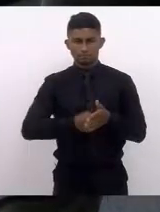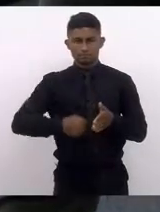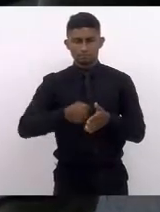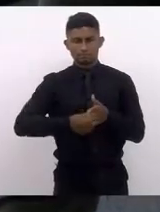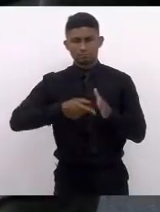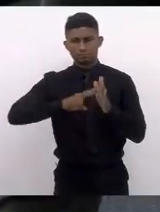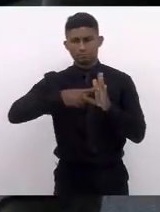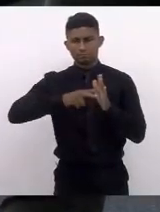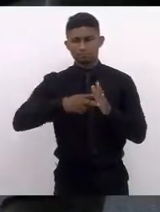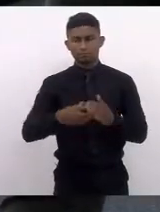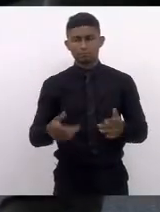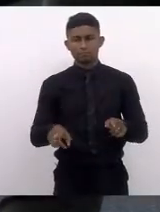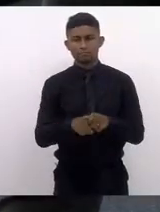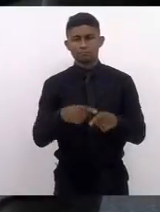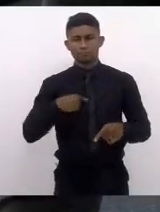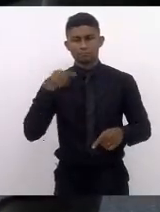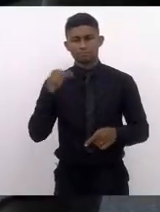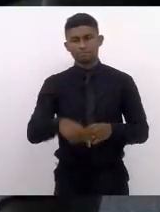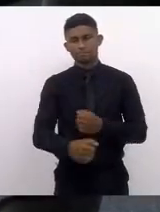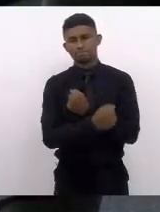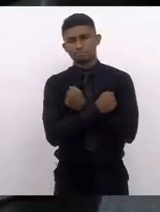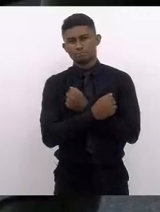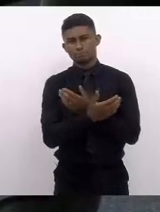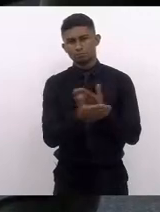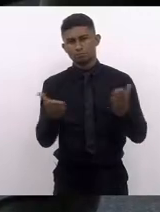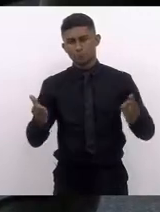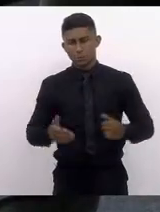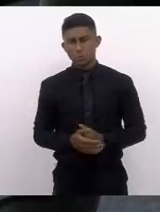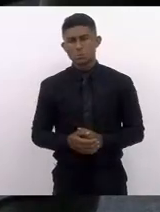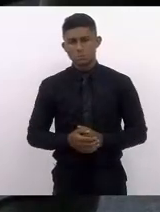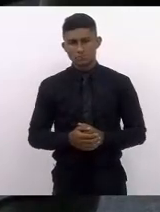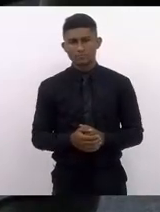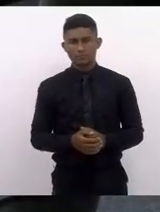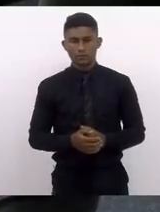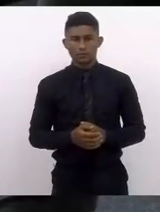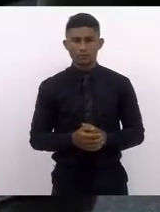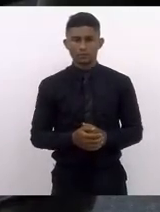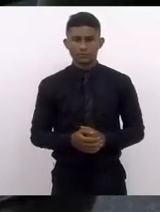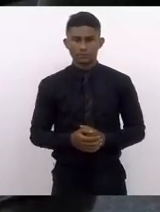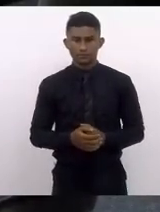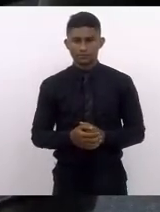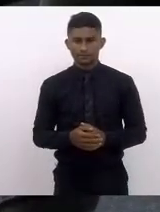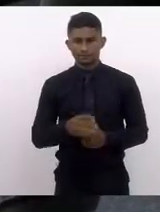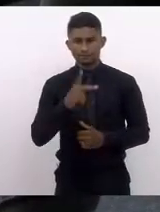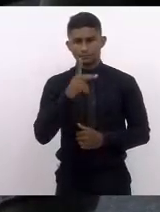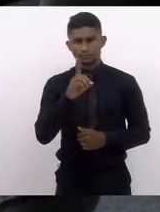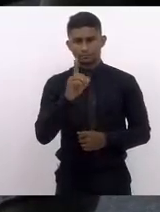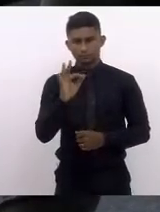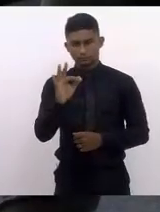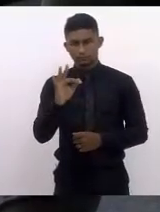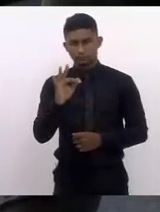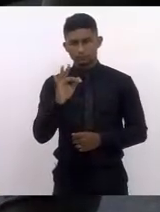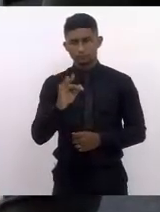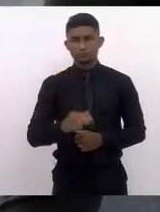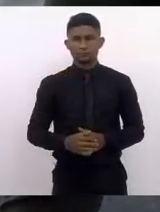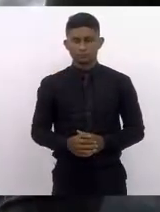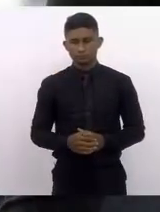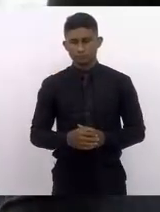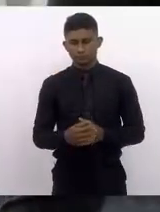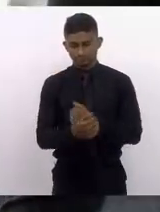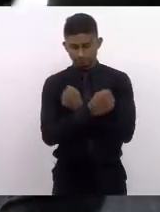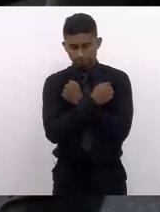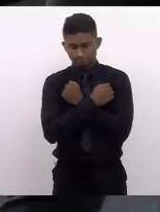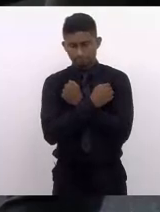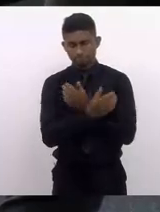trago aqui o meu abraço e o abraço dos parlamentares do PT e quero dizer